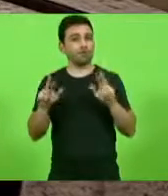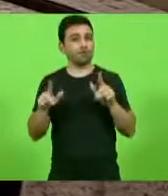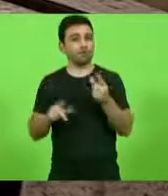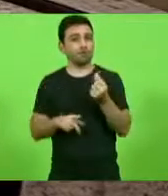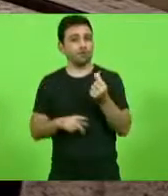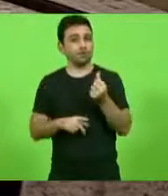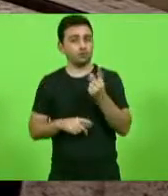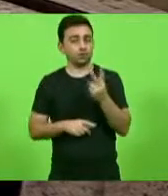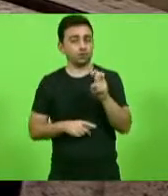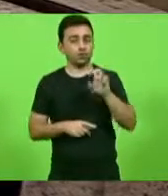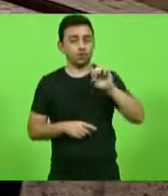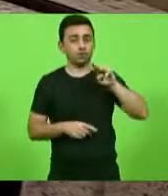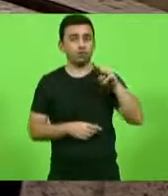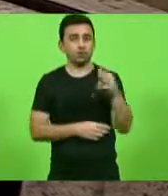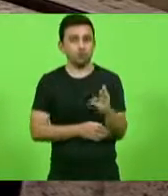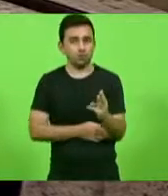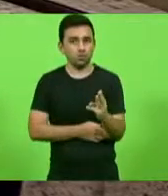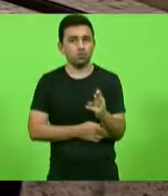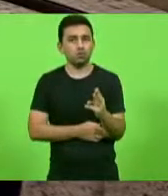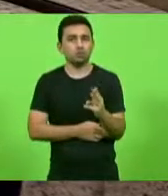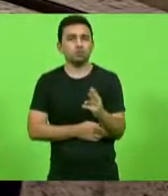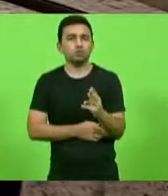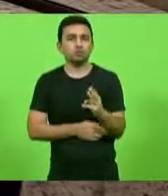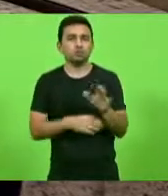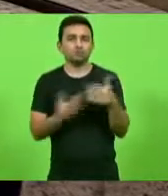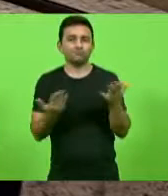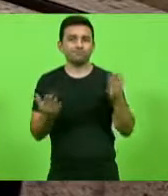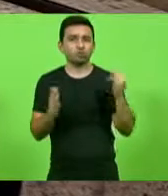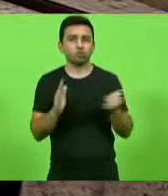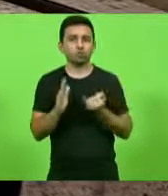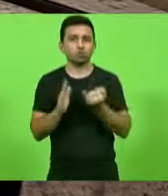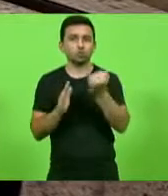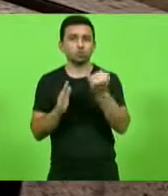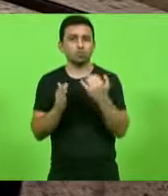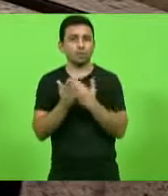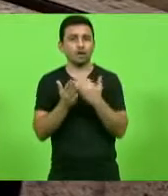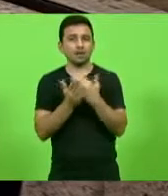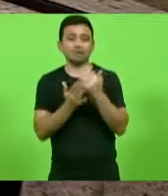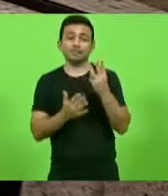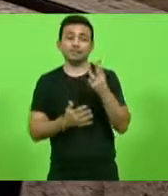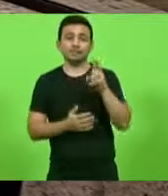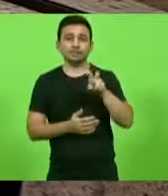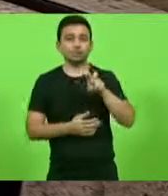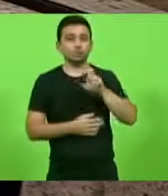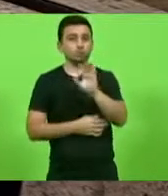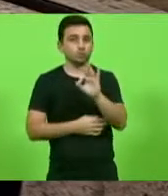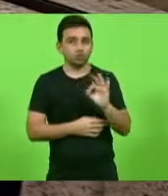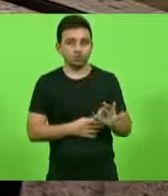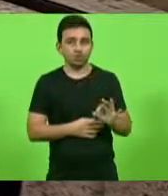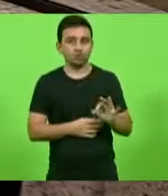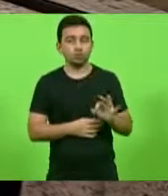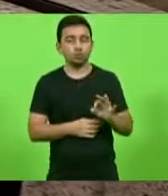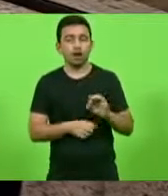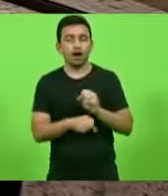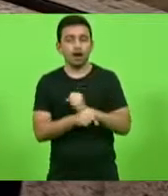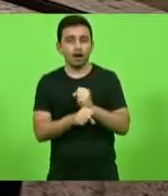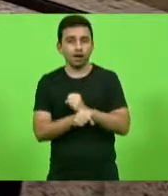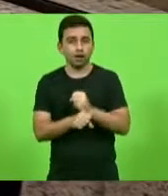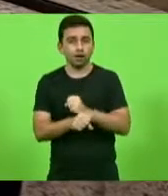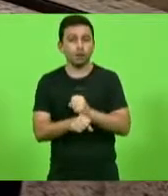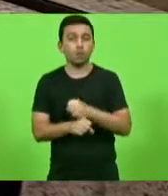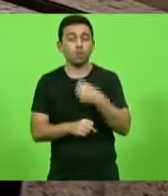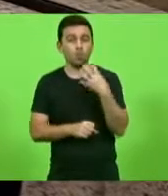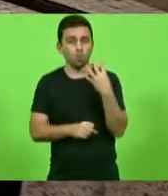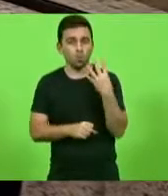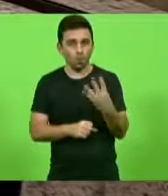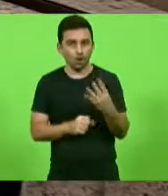250 milhões para o potencial de juros, que pode chegar a 35% também nesses 4 anos. Então, restou realmente